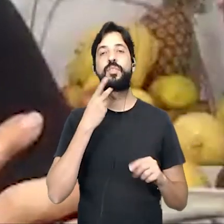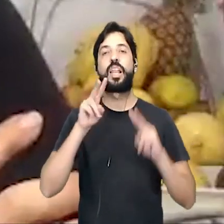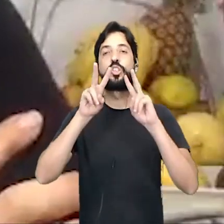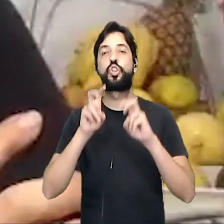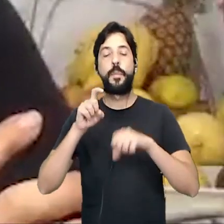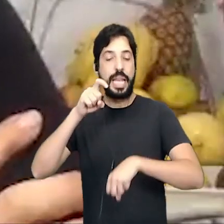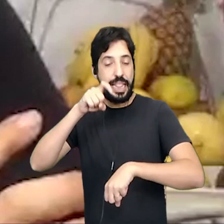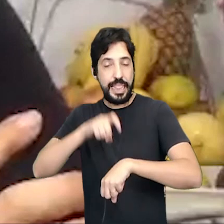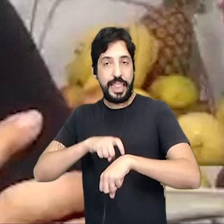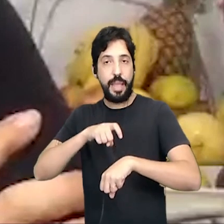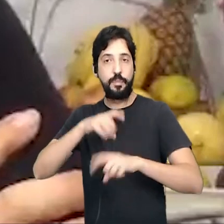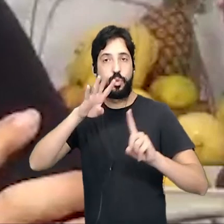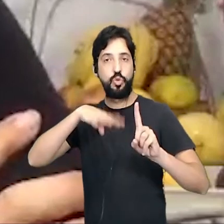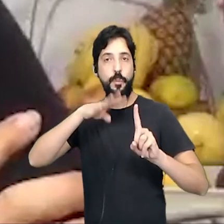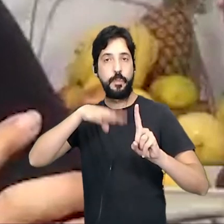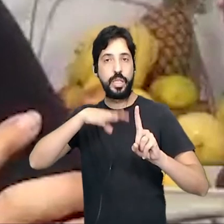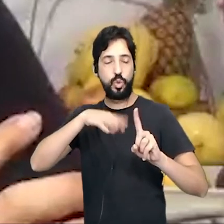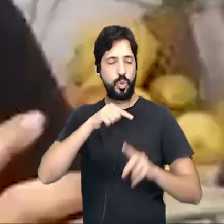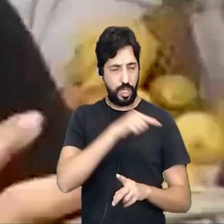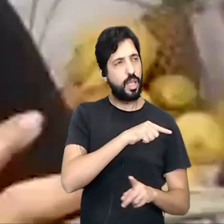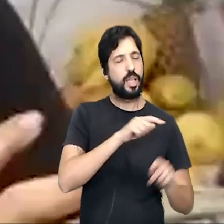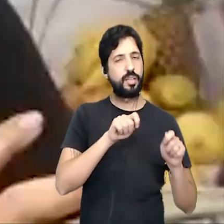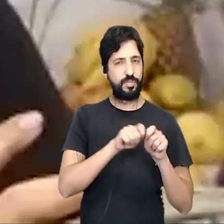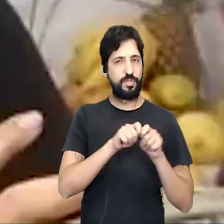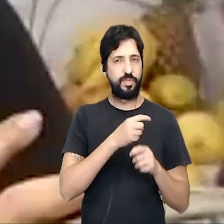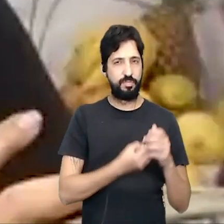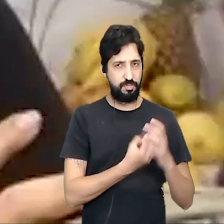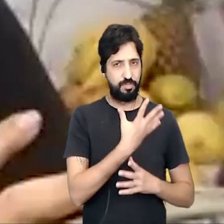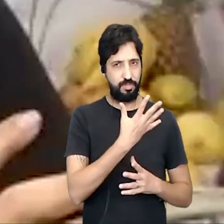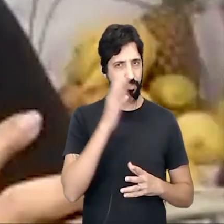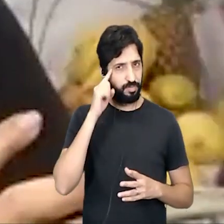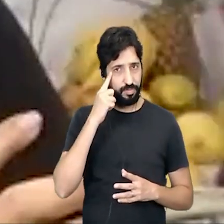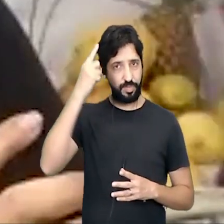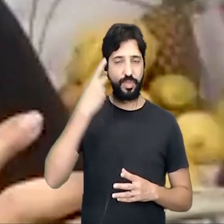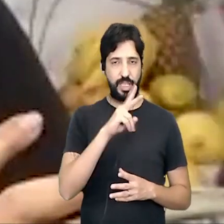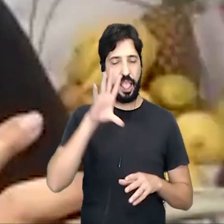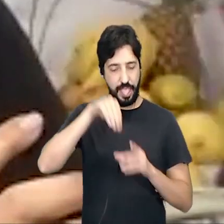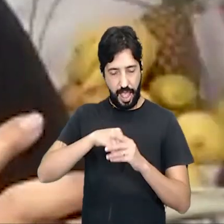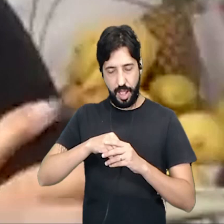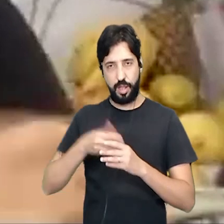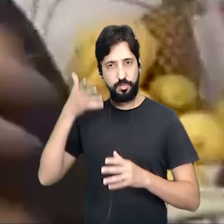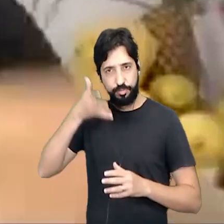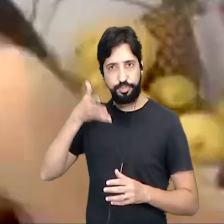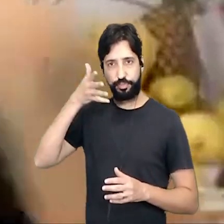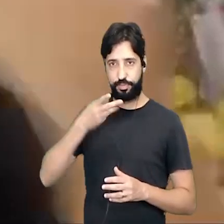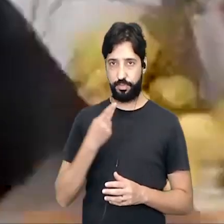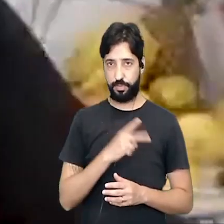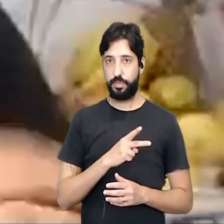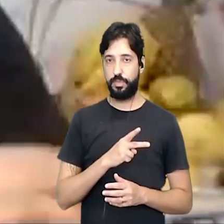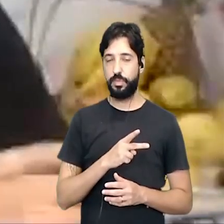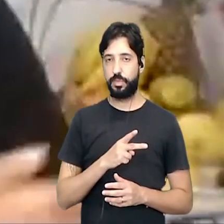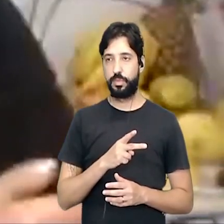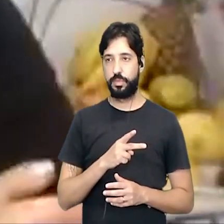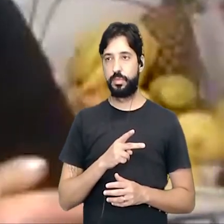sobre o tempo do mito, que é uma elaboração, né, que o Ailton faz dentro dos